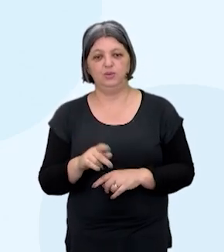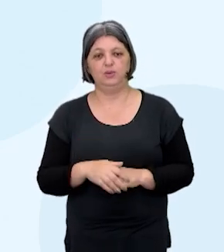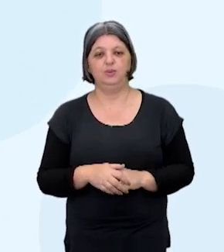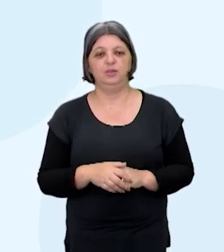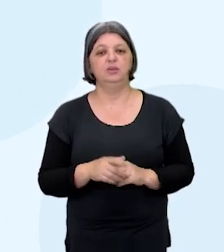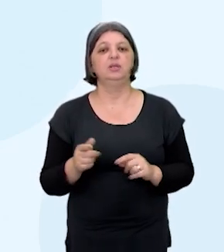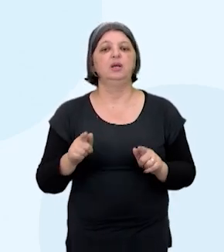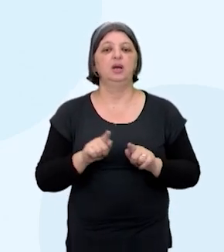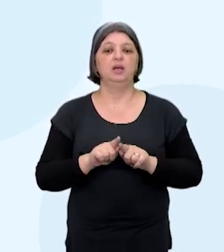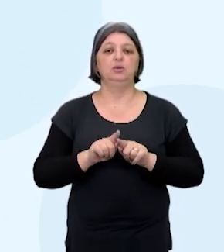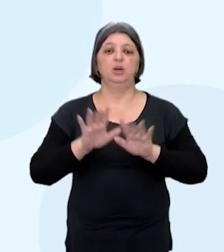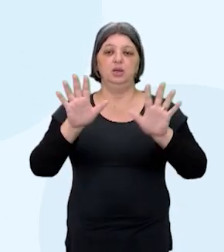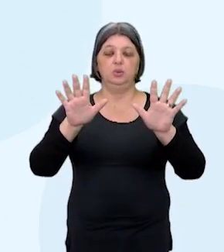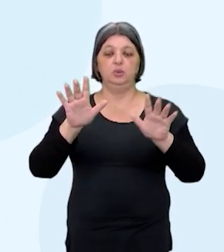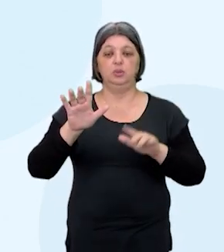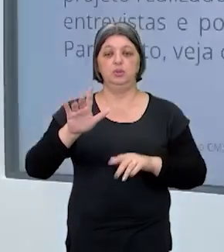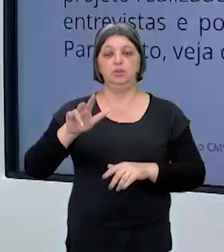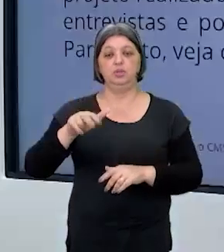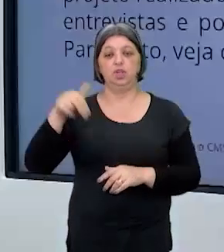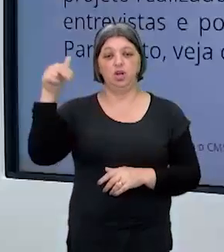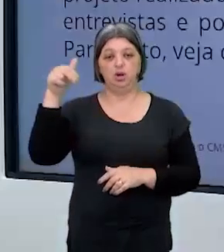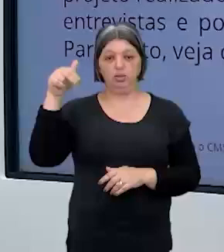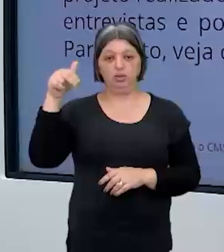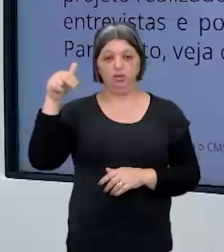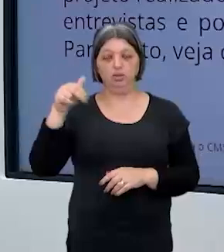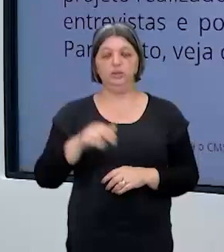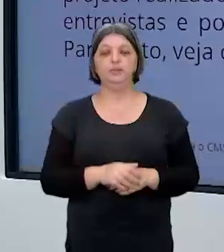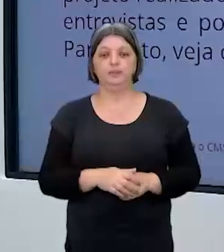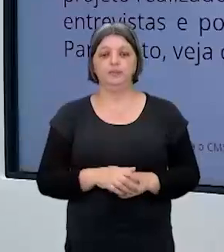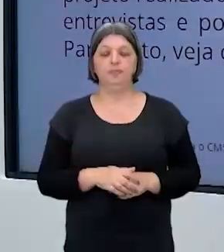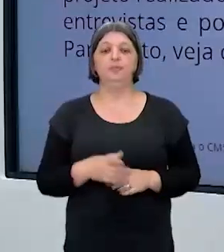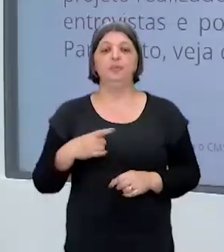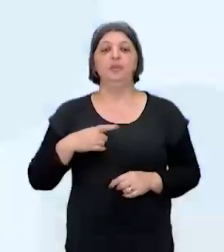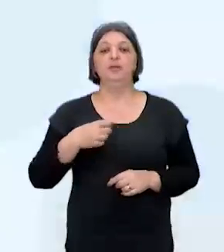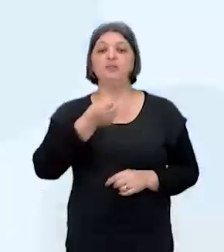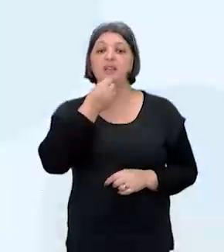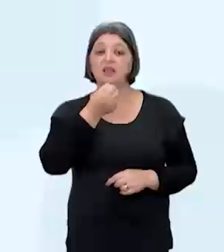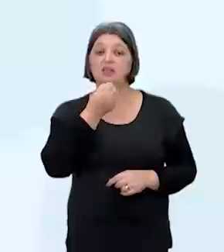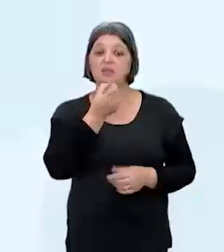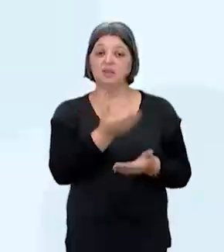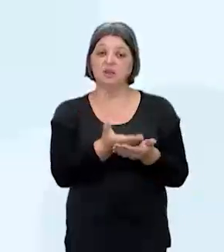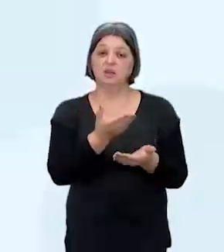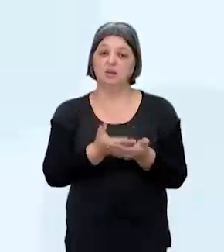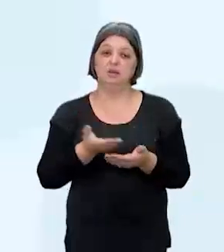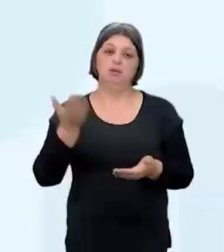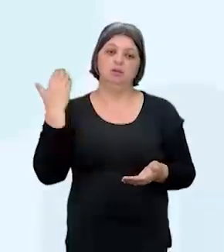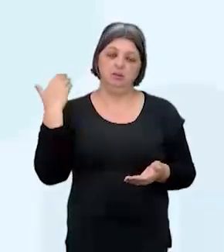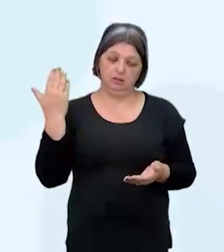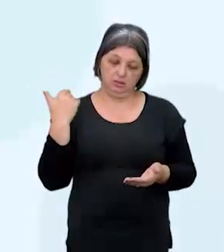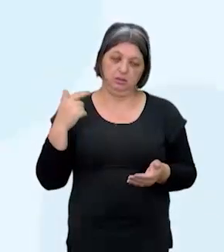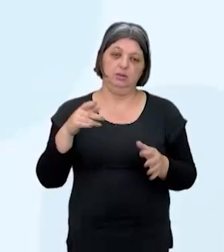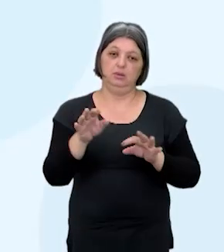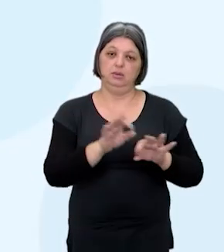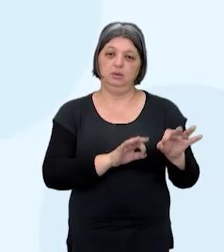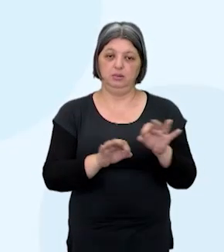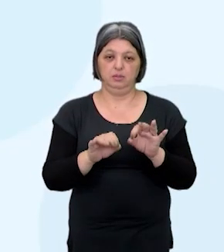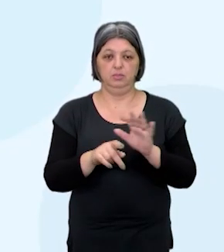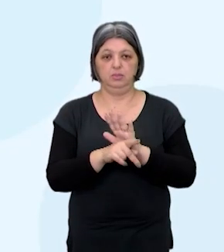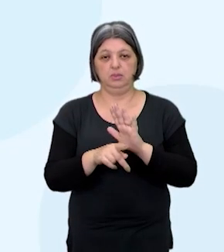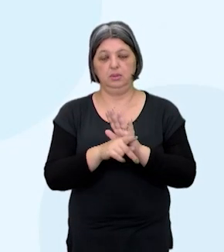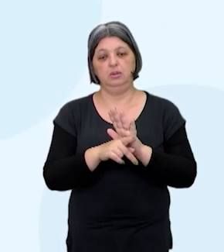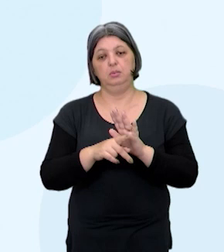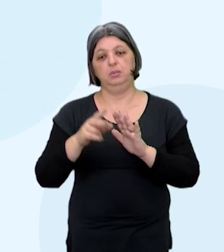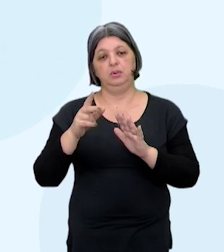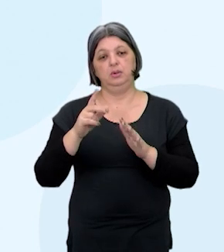da Guarulhos Norte. E fizemos uma entrevista, tá? Então, na aula anterior, entrevistamos a equipe do projeto Repórter do